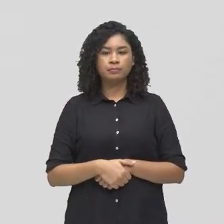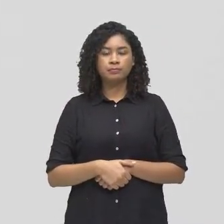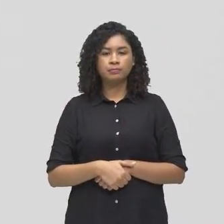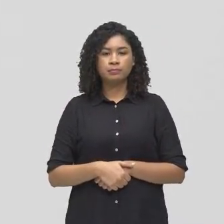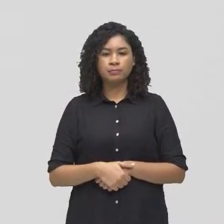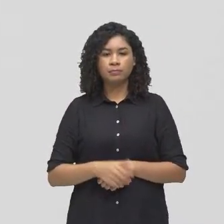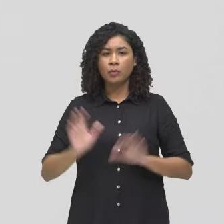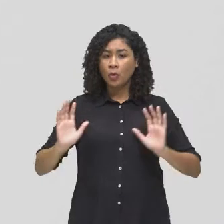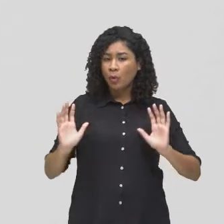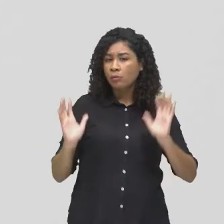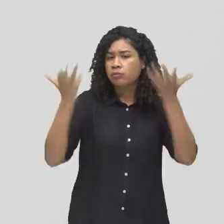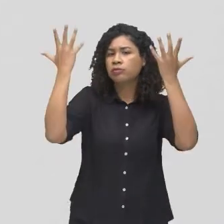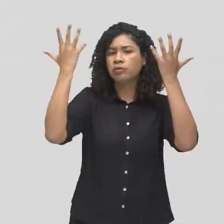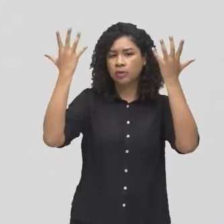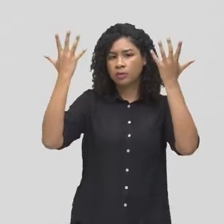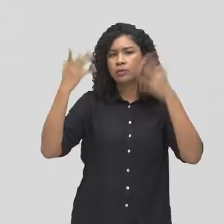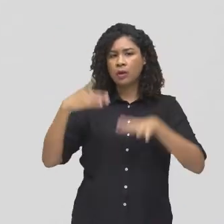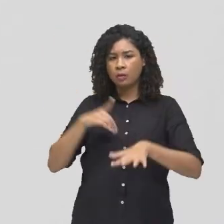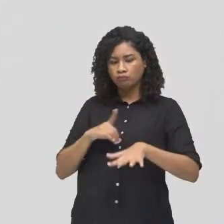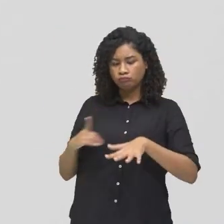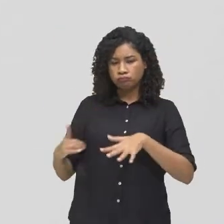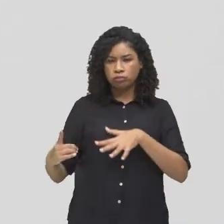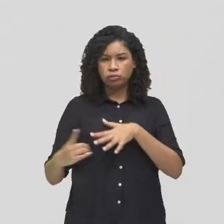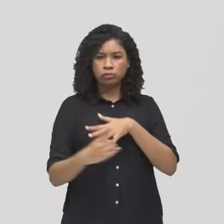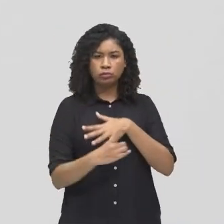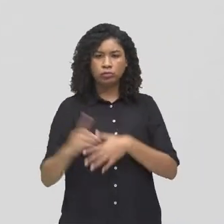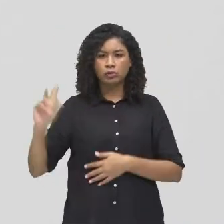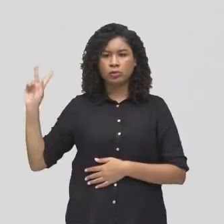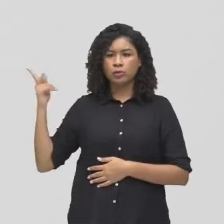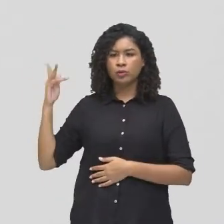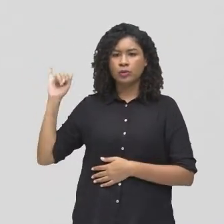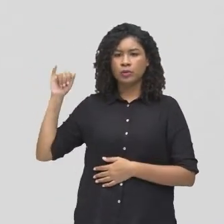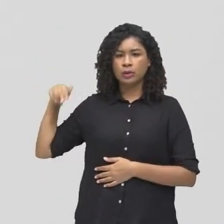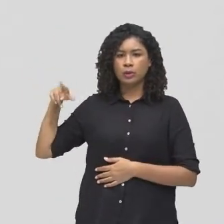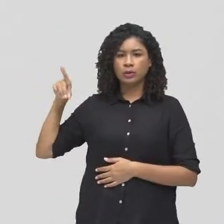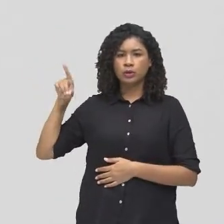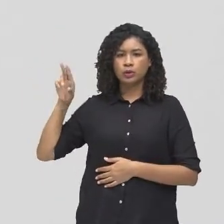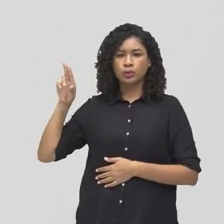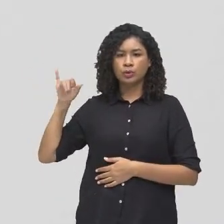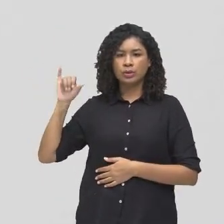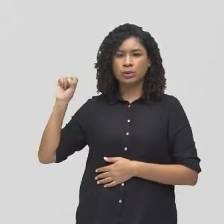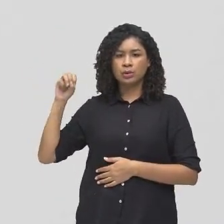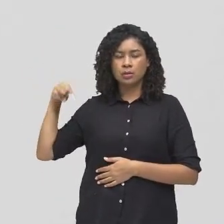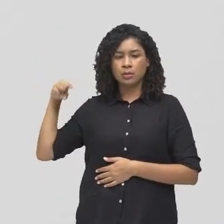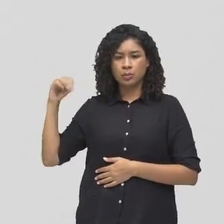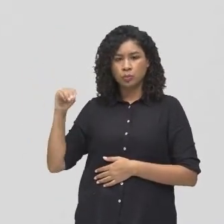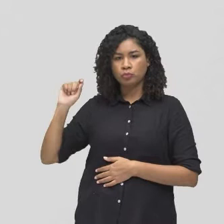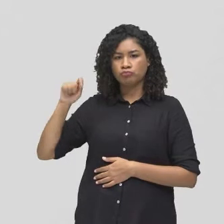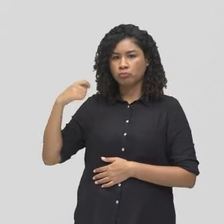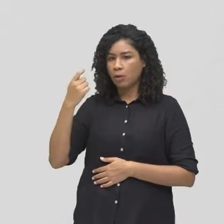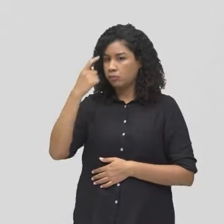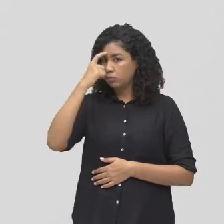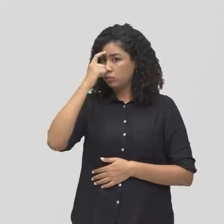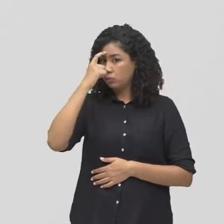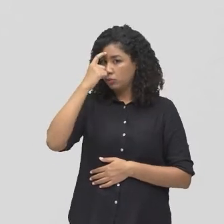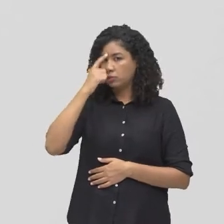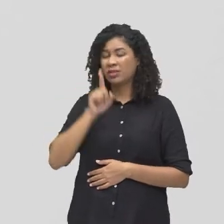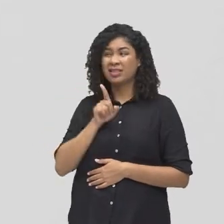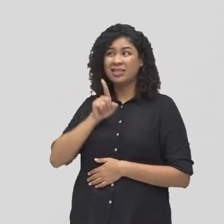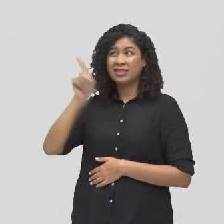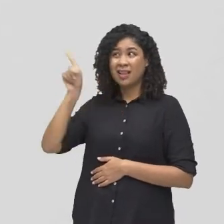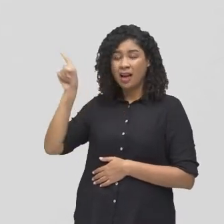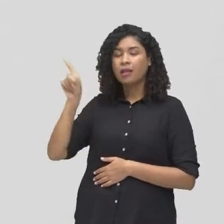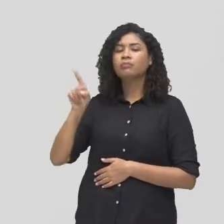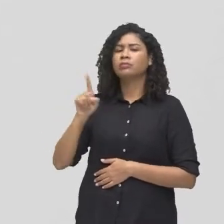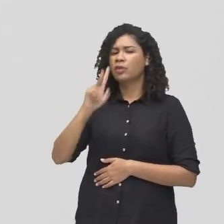né? Que, para quem não sabe, lá naquela região da Índia, o hinduísmo é muito forte.